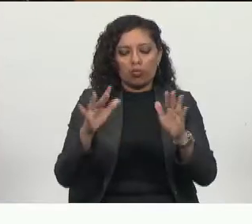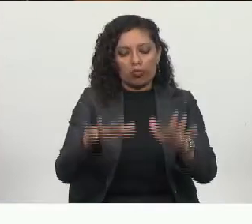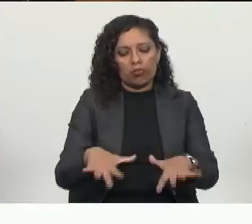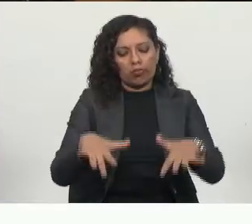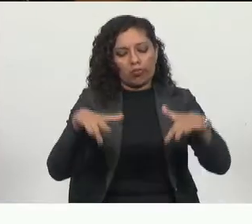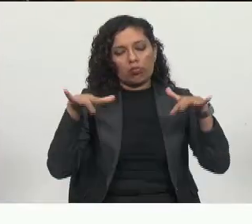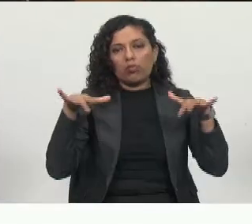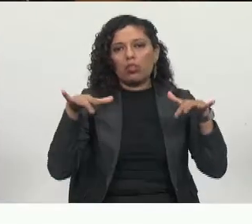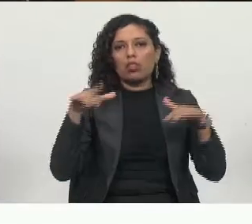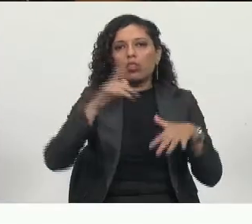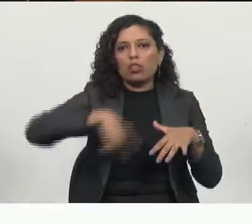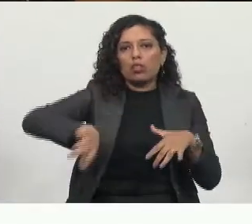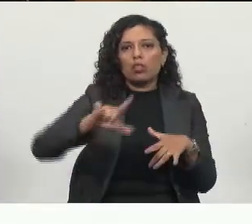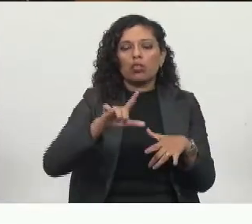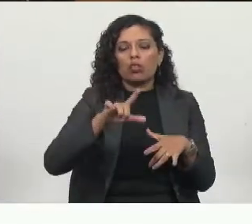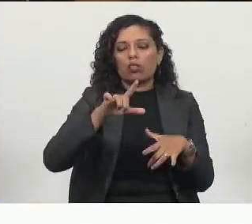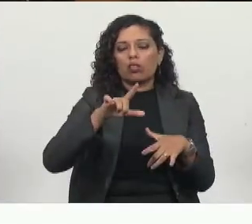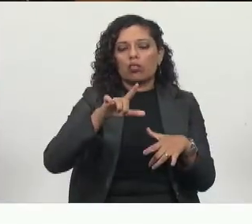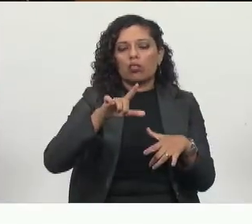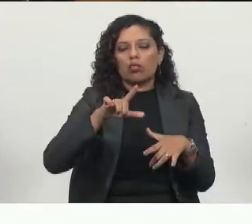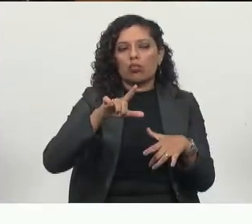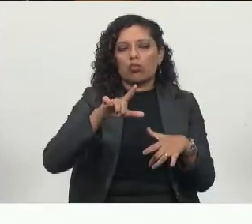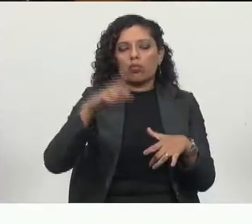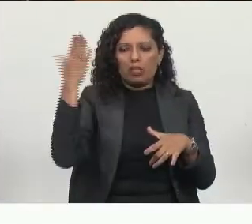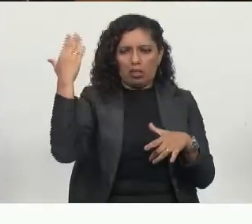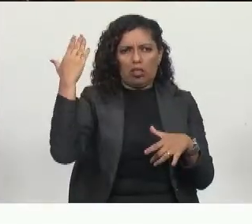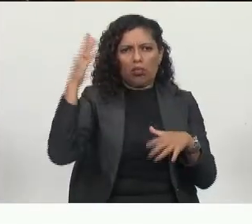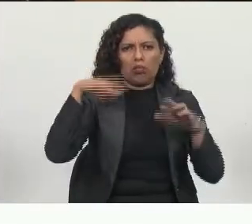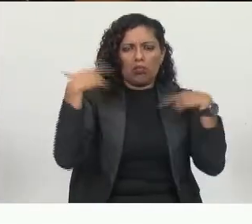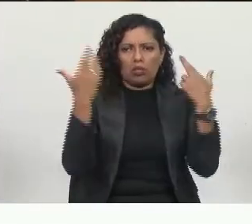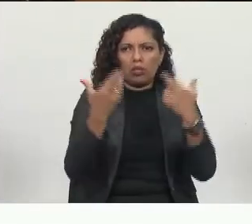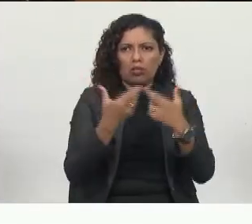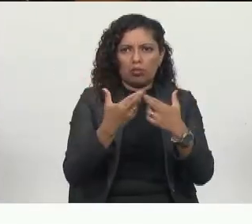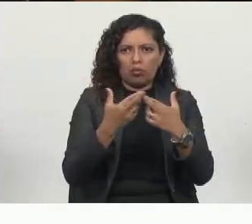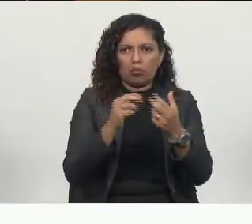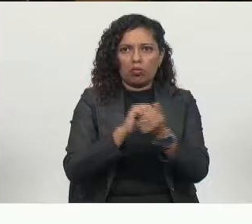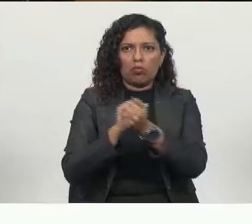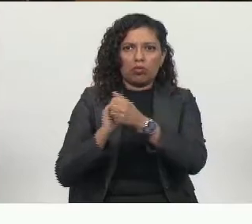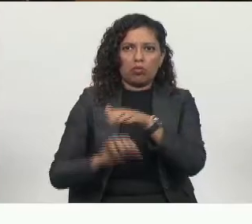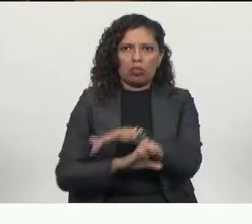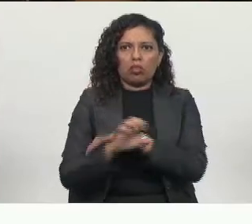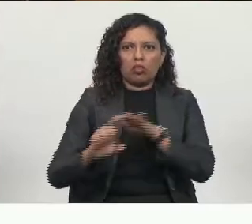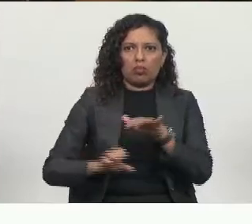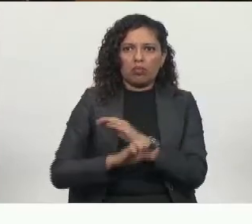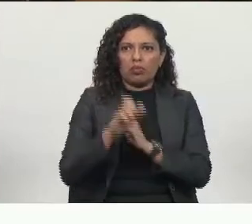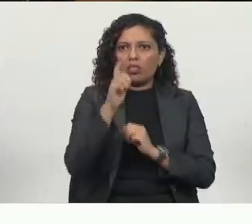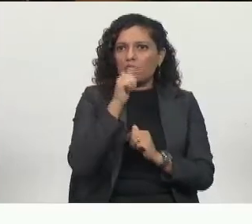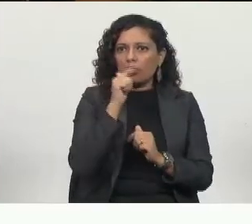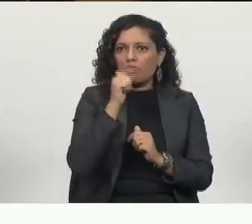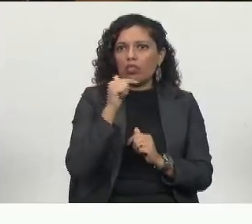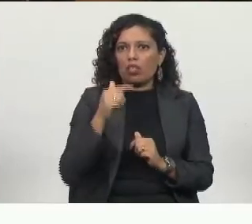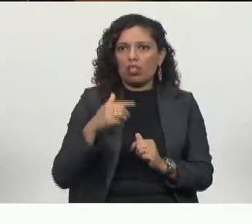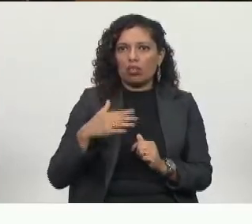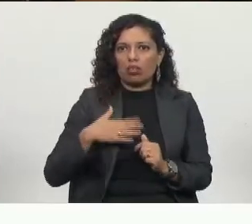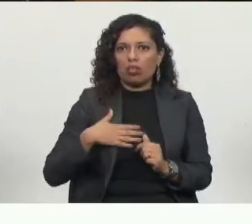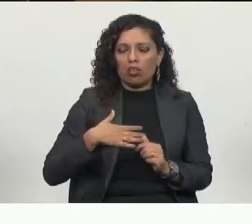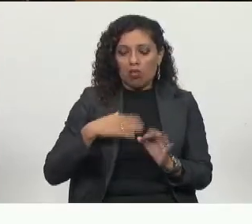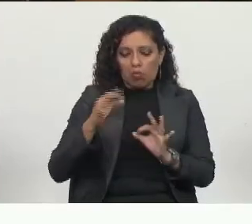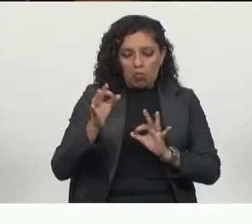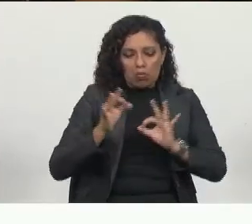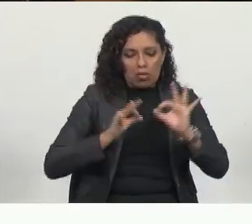Nós tivemos uma audiência pública da SEDAI, e vou negar, não. Eu me preparei para me jogar para